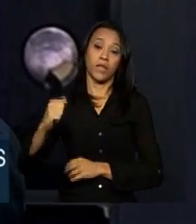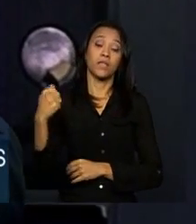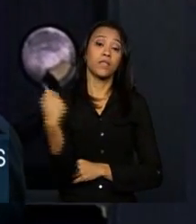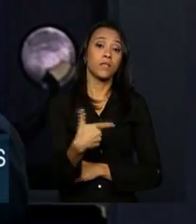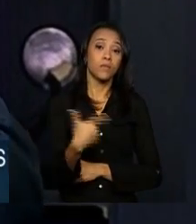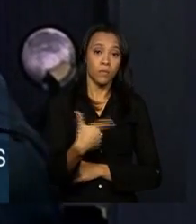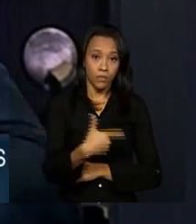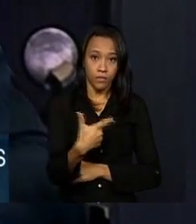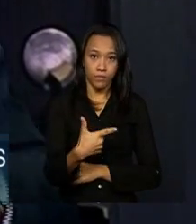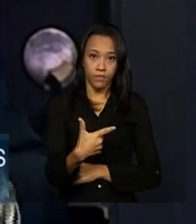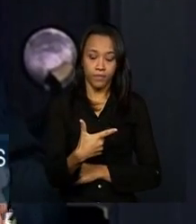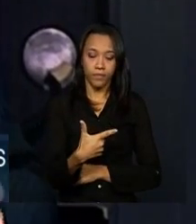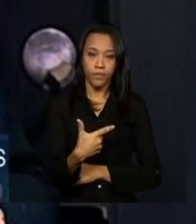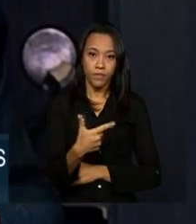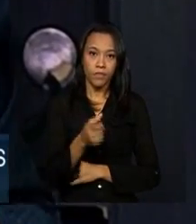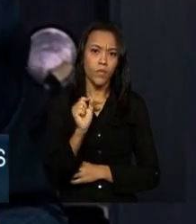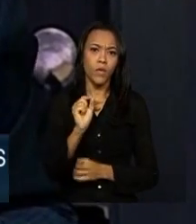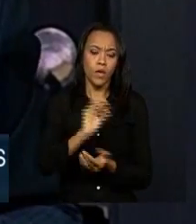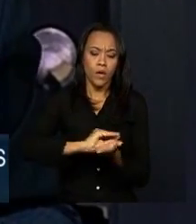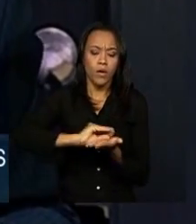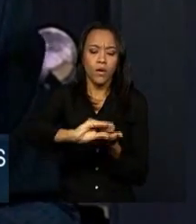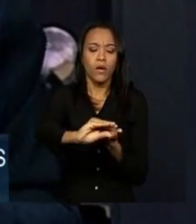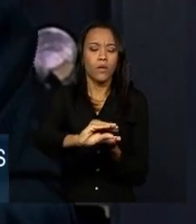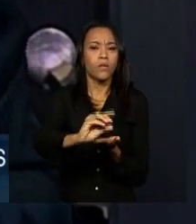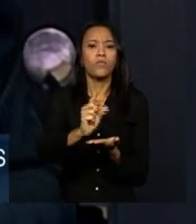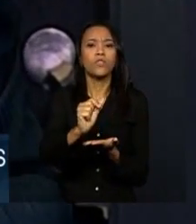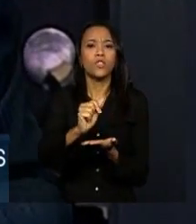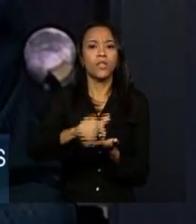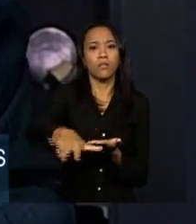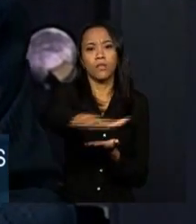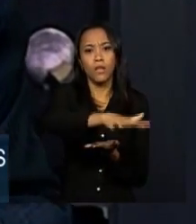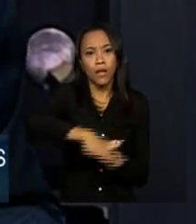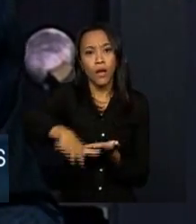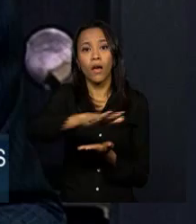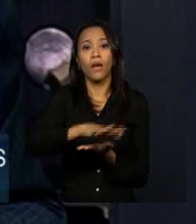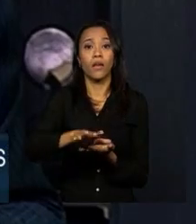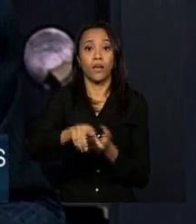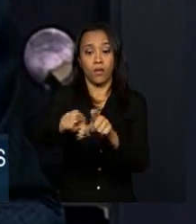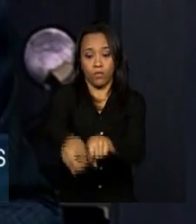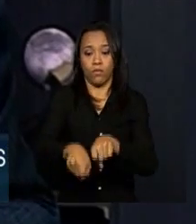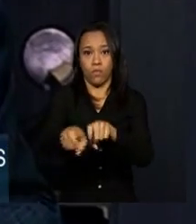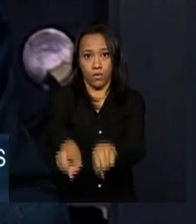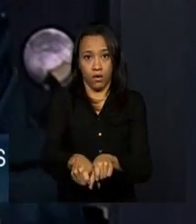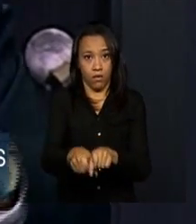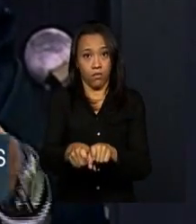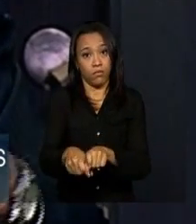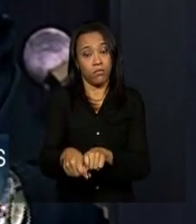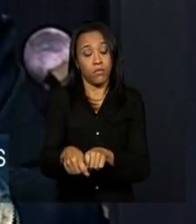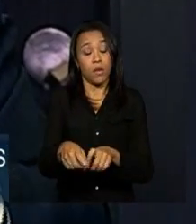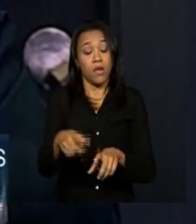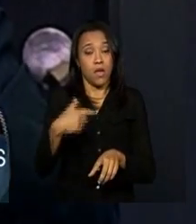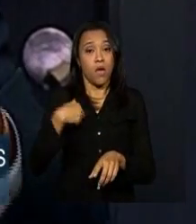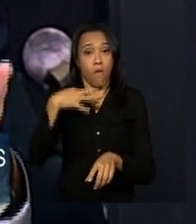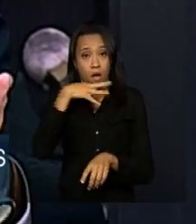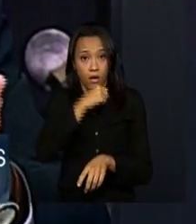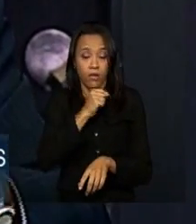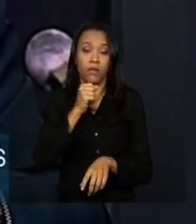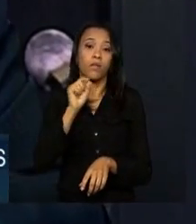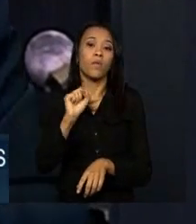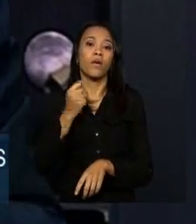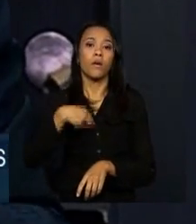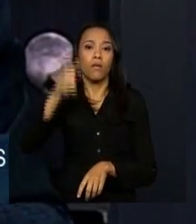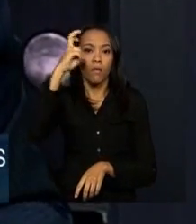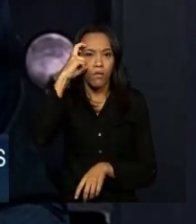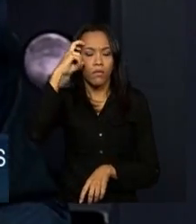eh o os investimentos rurais não há uma eu acho que a cultura o envolvimento